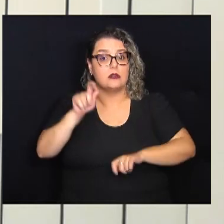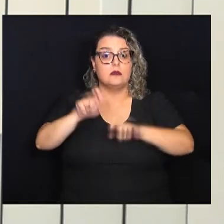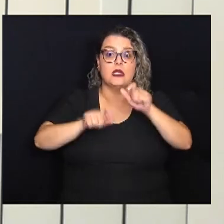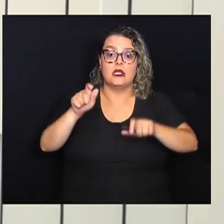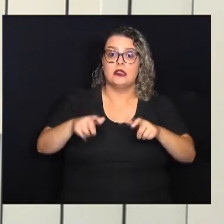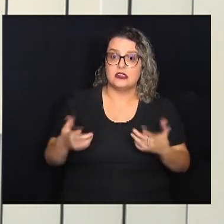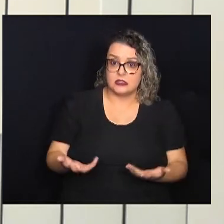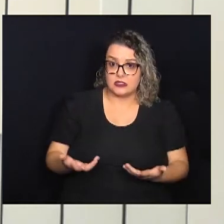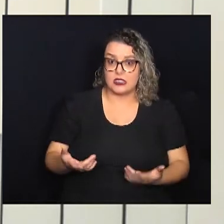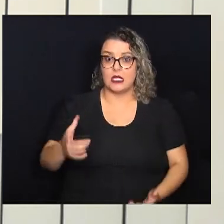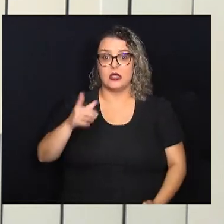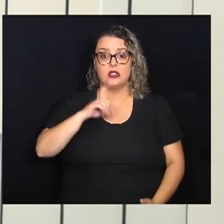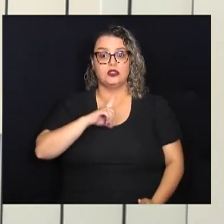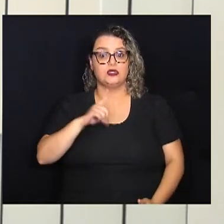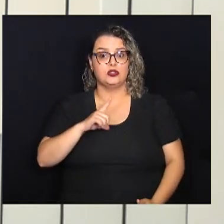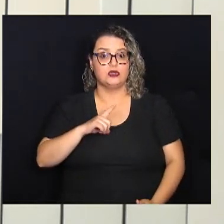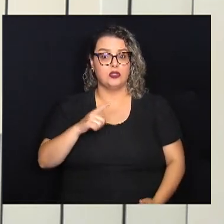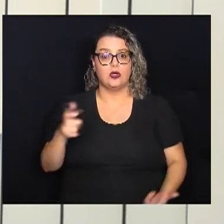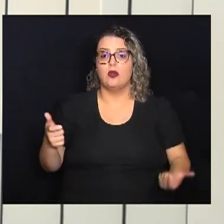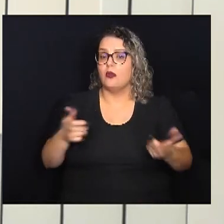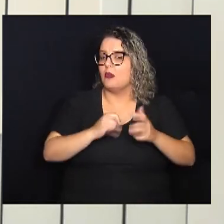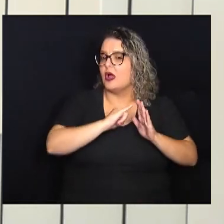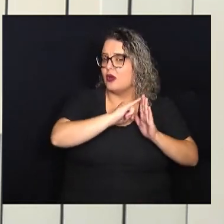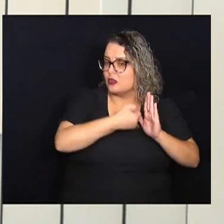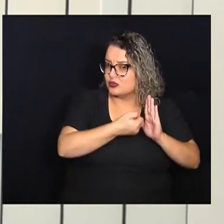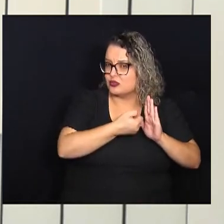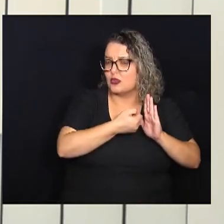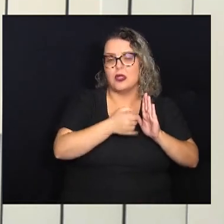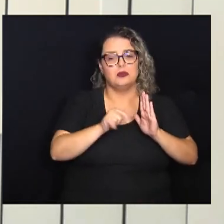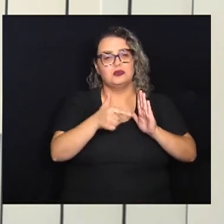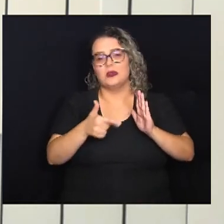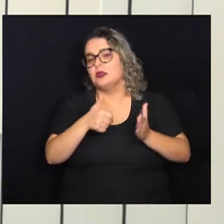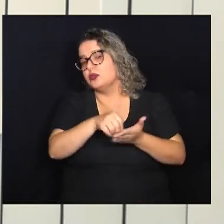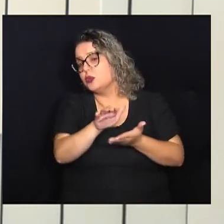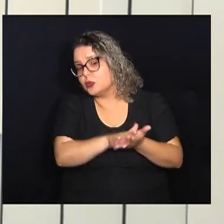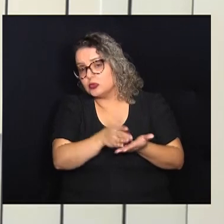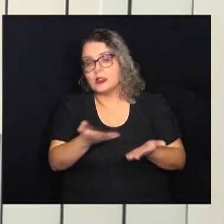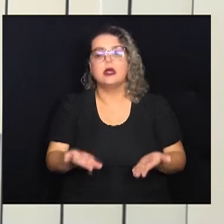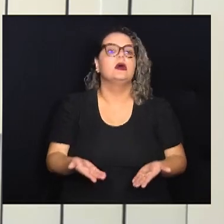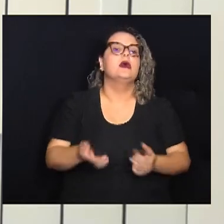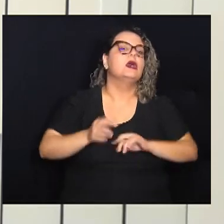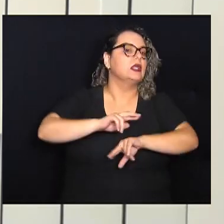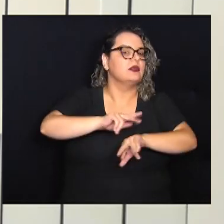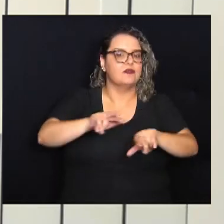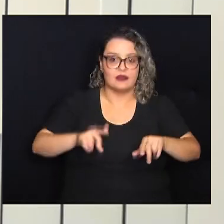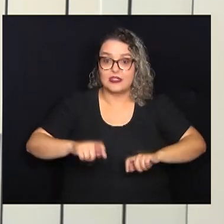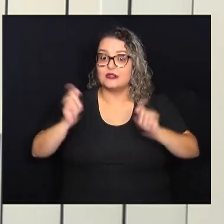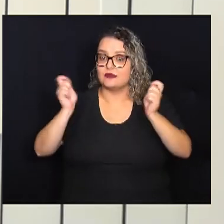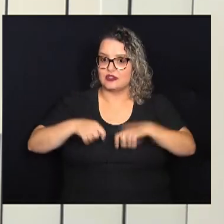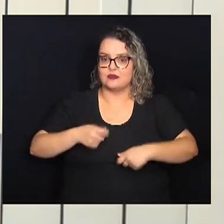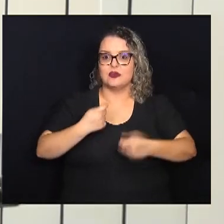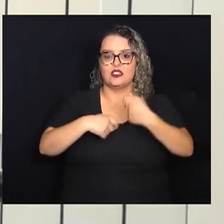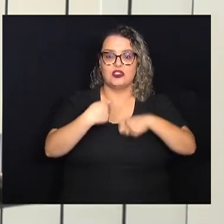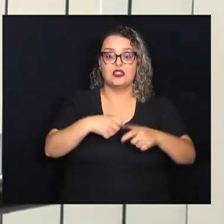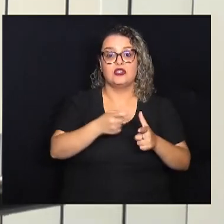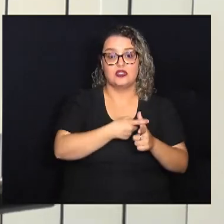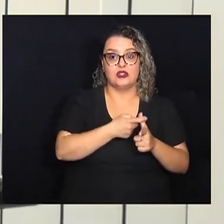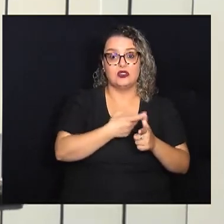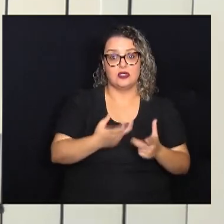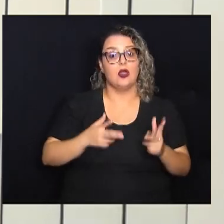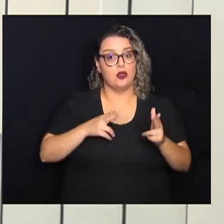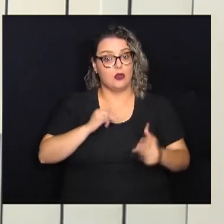pessoas tenham menores juros, sem multa e tudo mais, todas as possibilidades para você negociar suas dívidas. E como